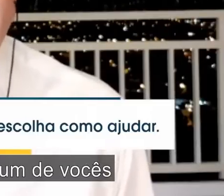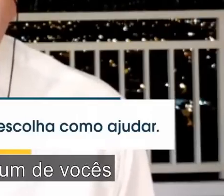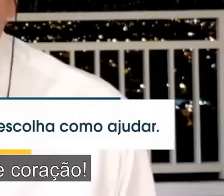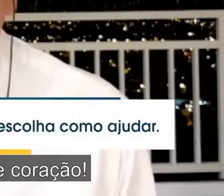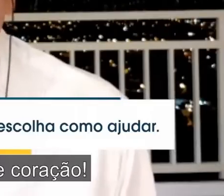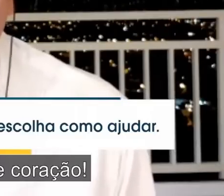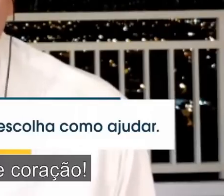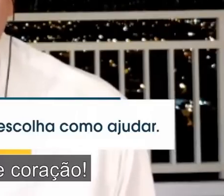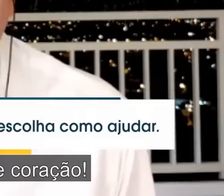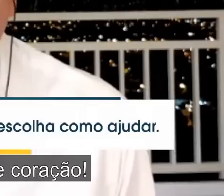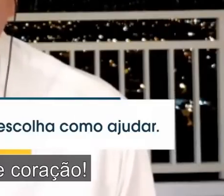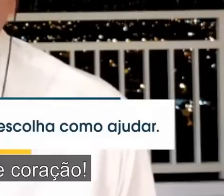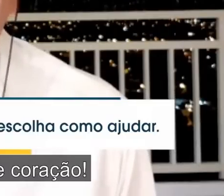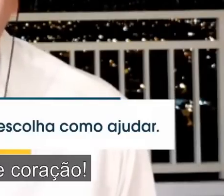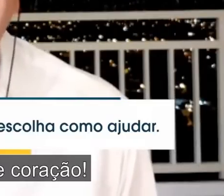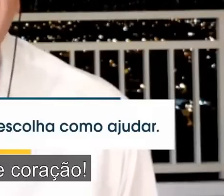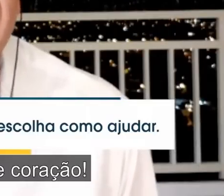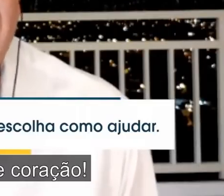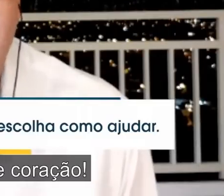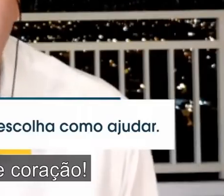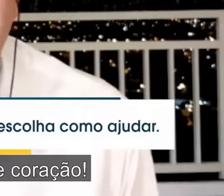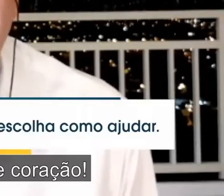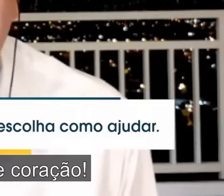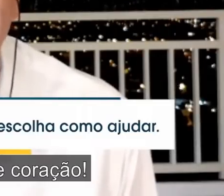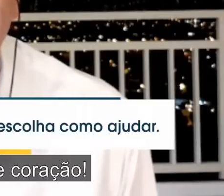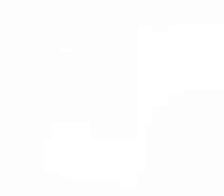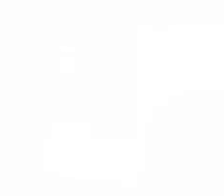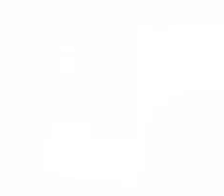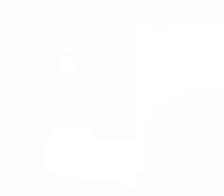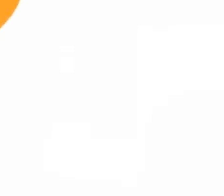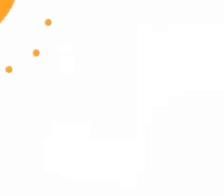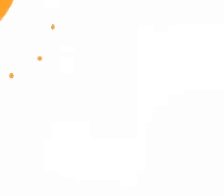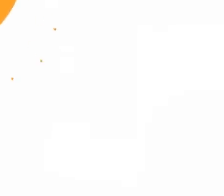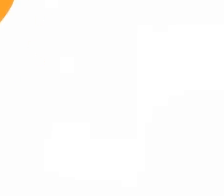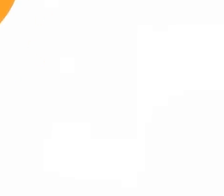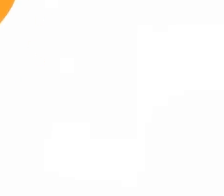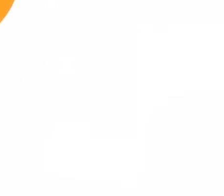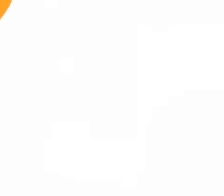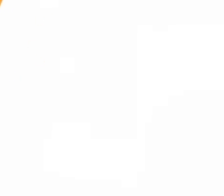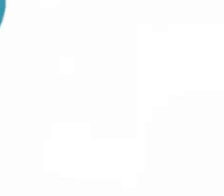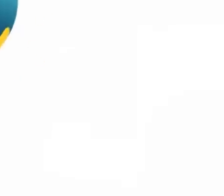vocês. Nós agradecemos de coração.